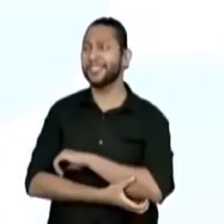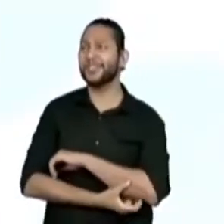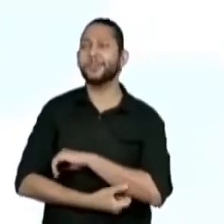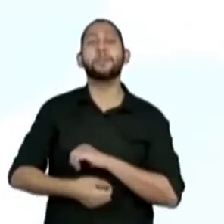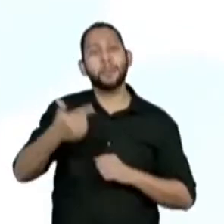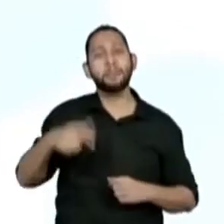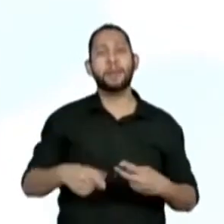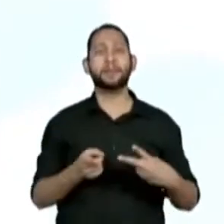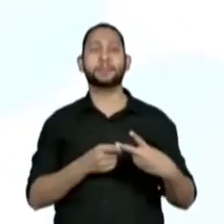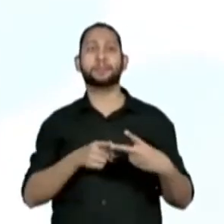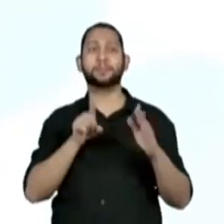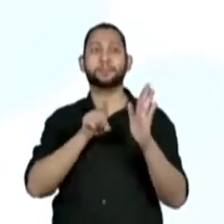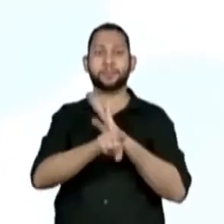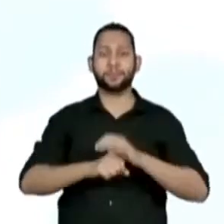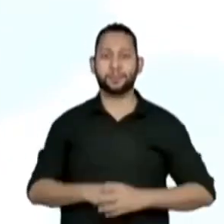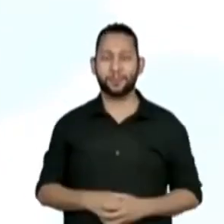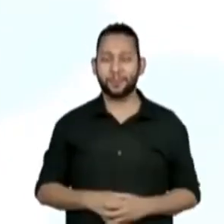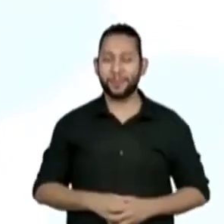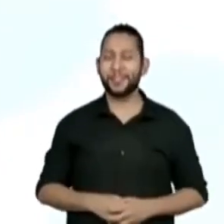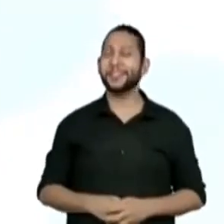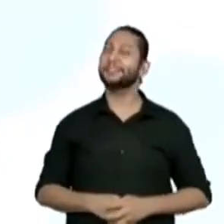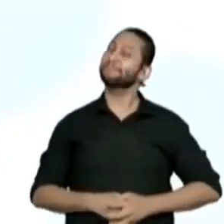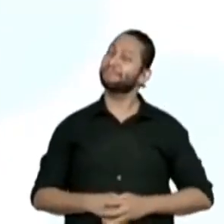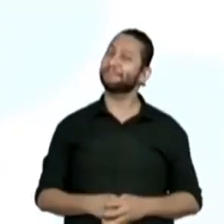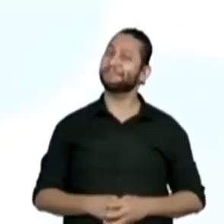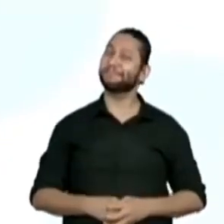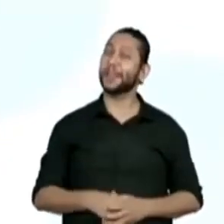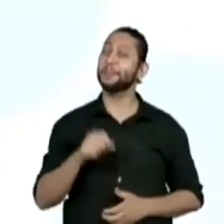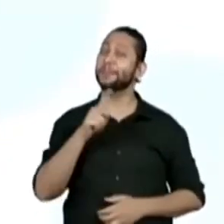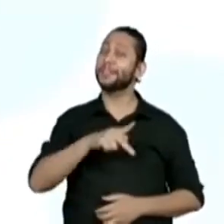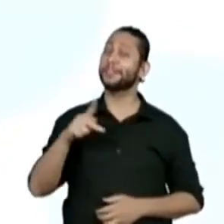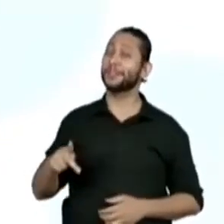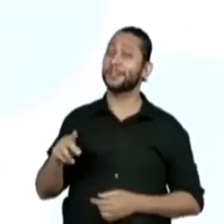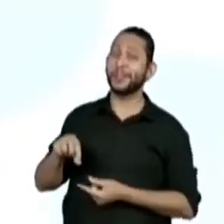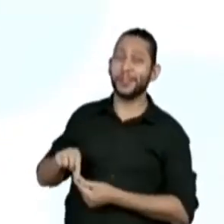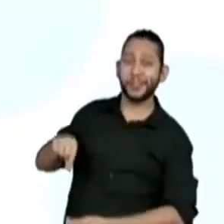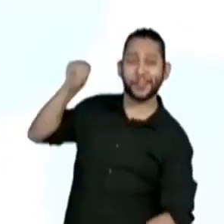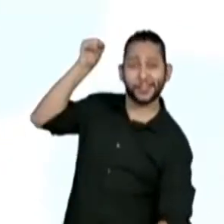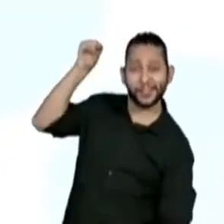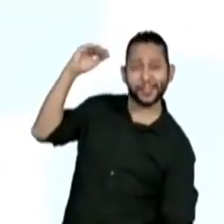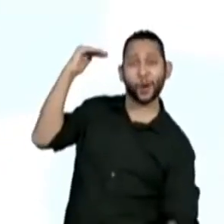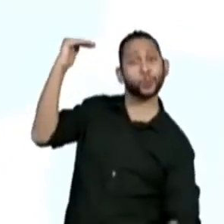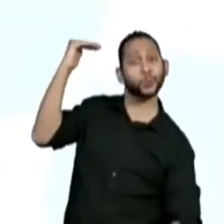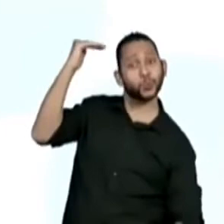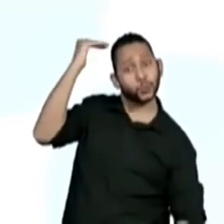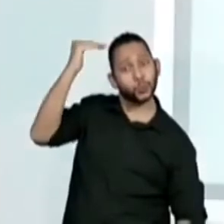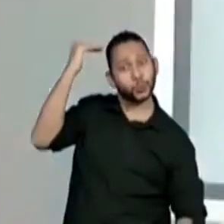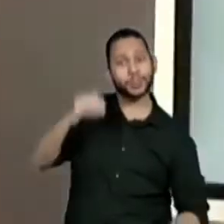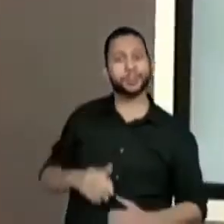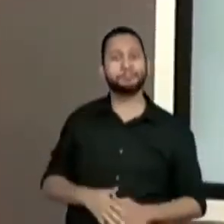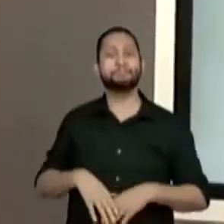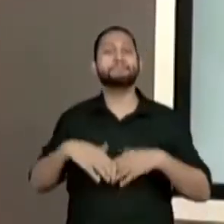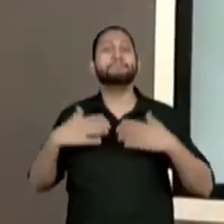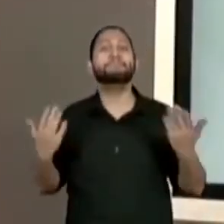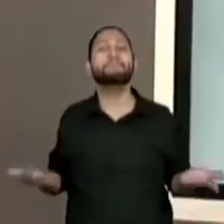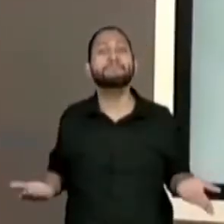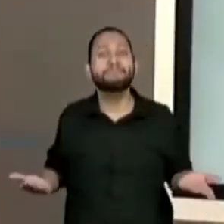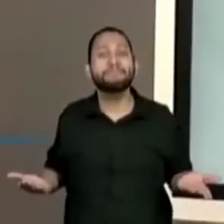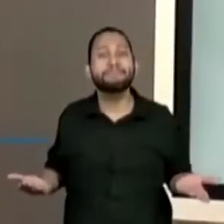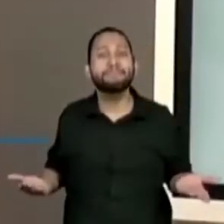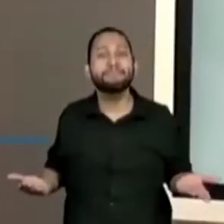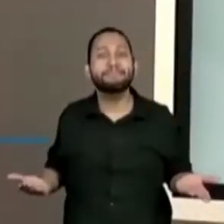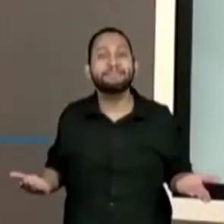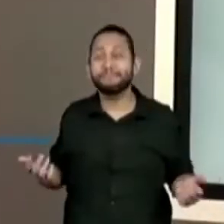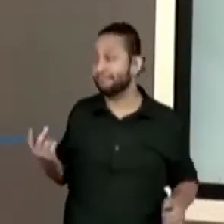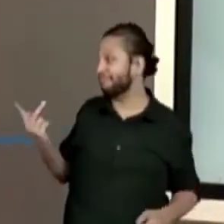pergunta. Qual é a altura da professora? Aí vocês vão me perguntar assim, que professora?